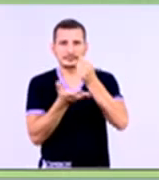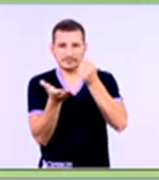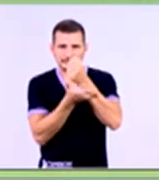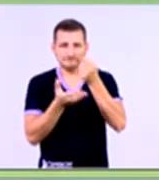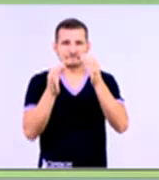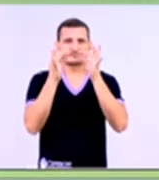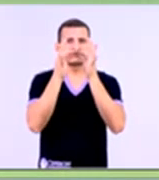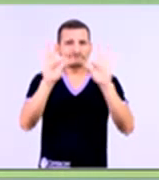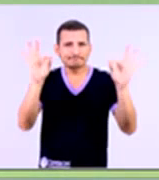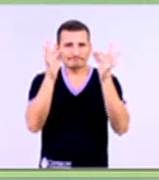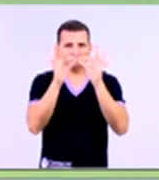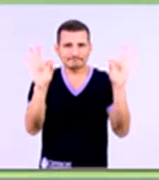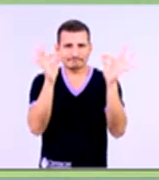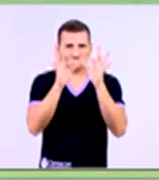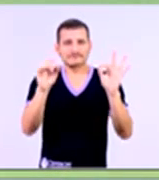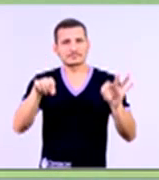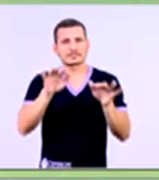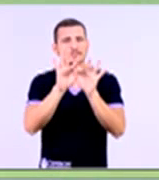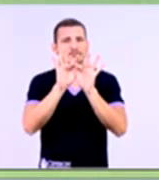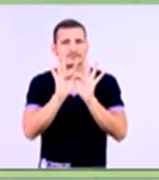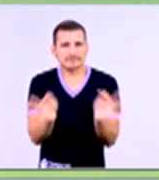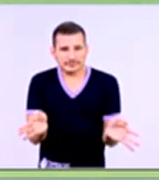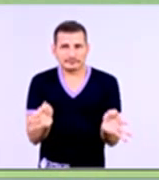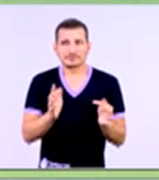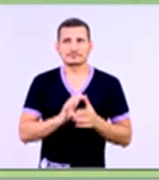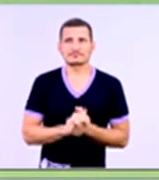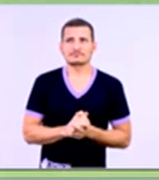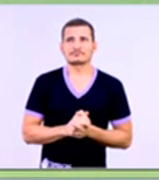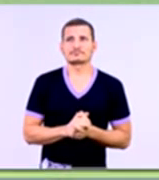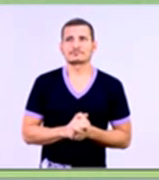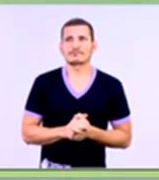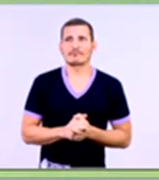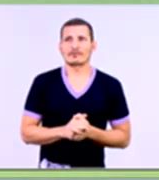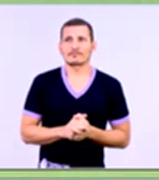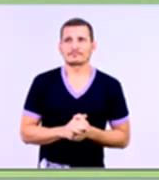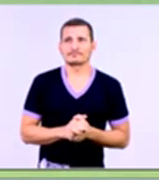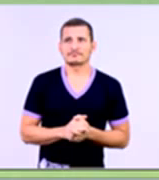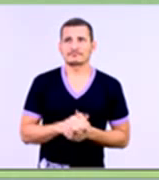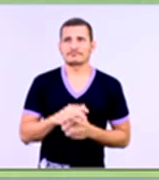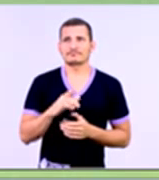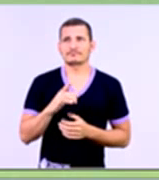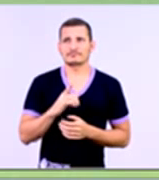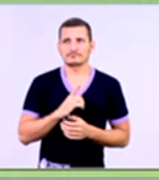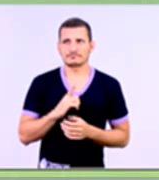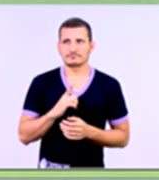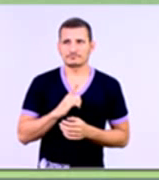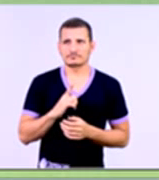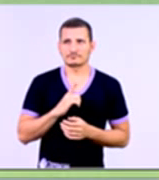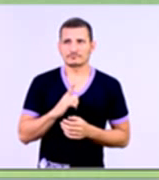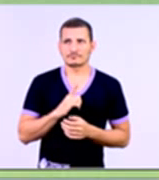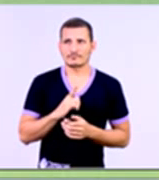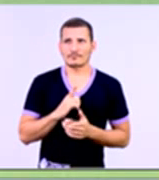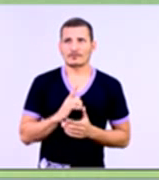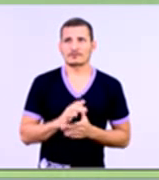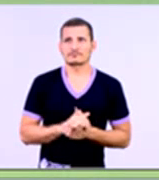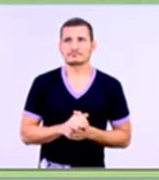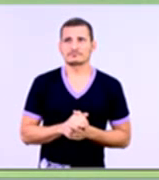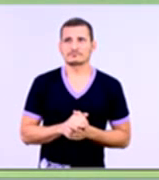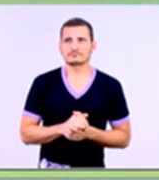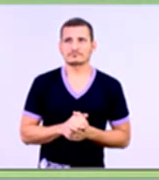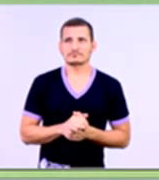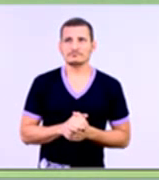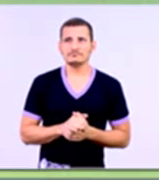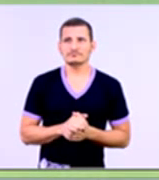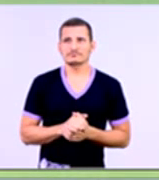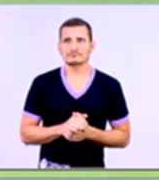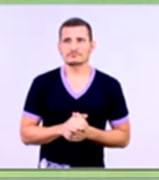JSON é bastante simples. Basta se considerar uma chave e um valor.